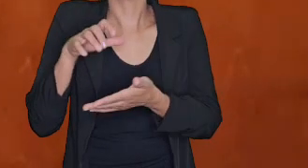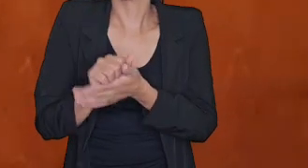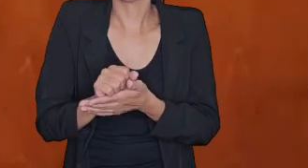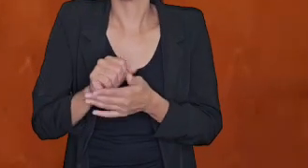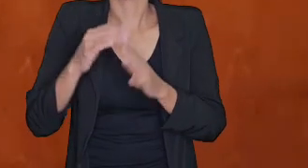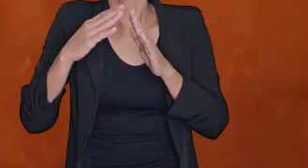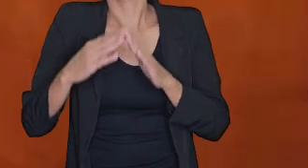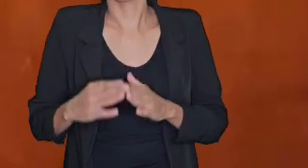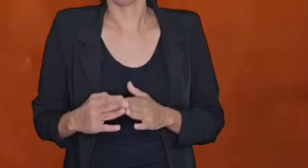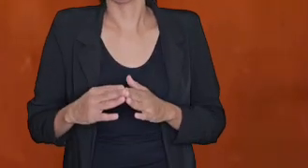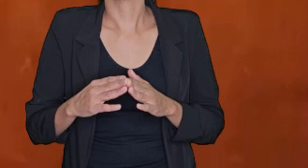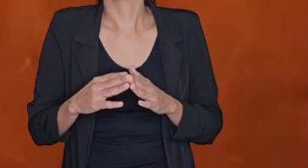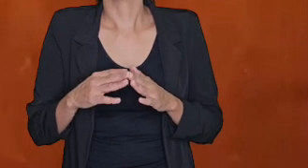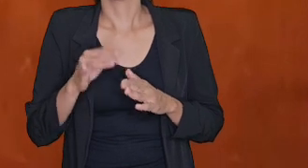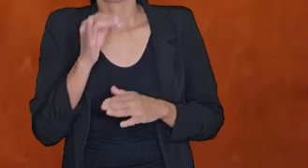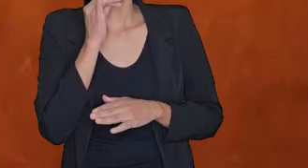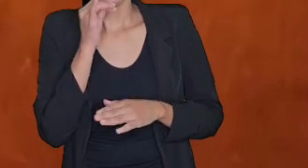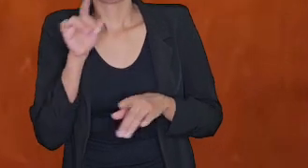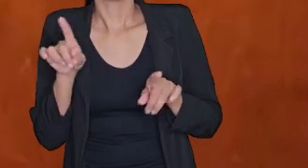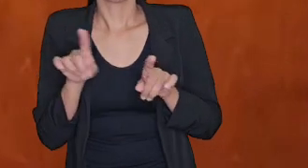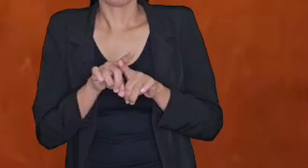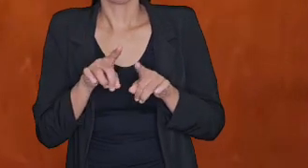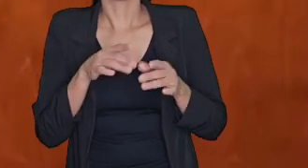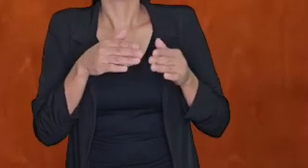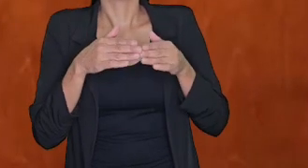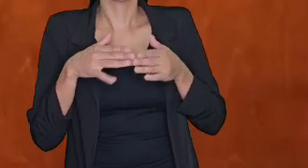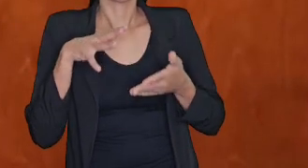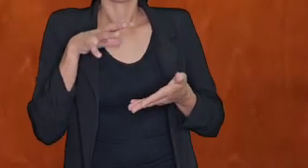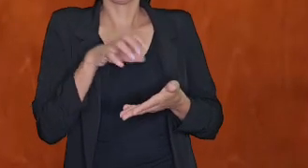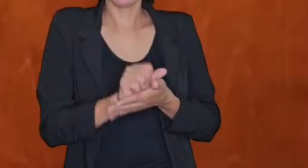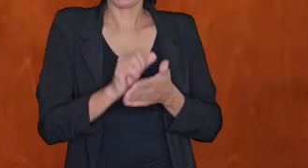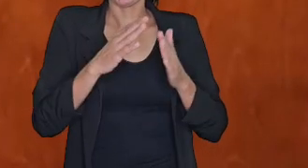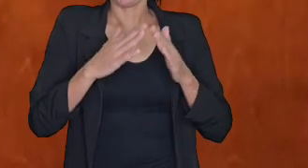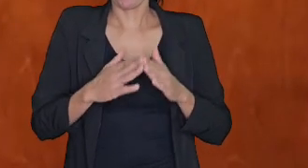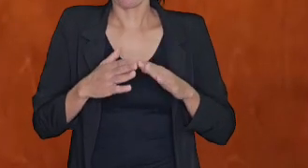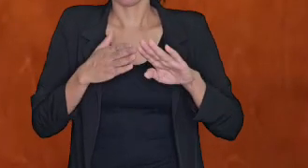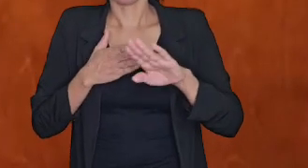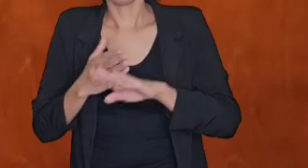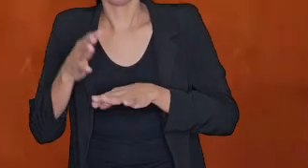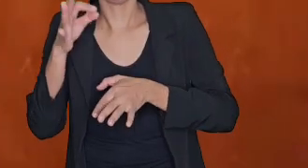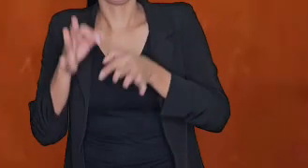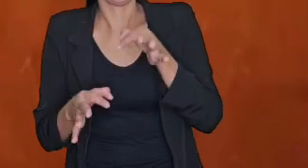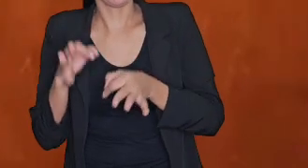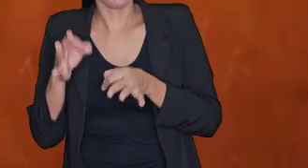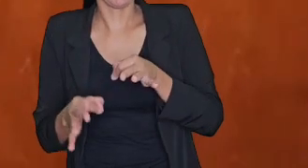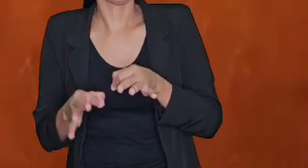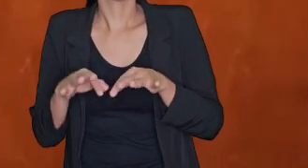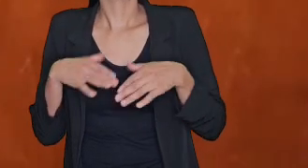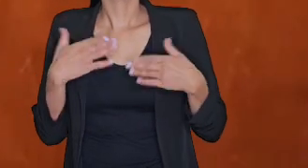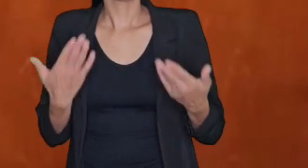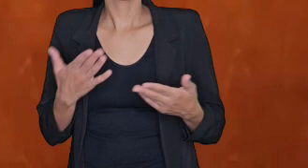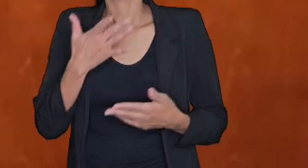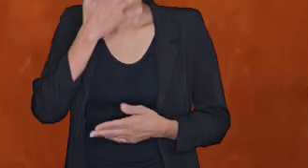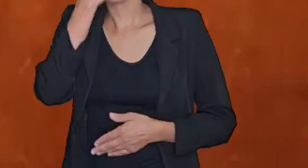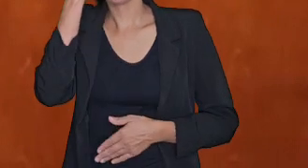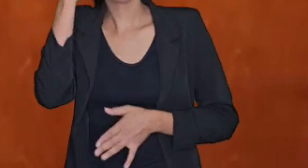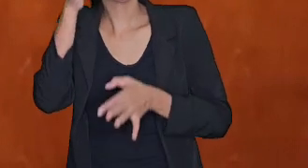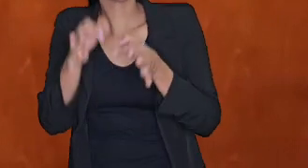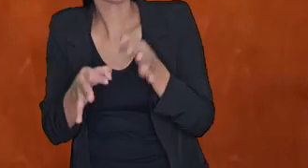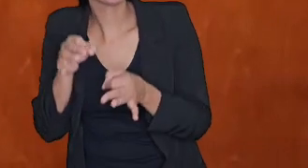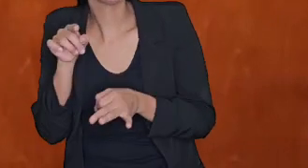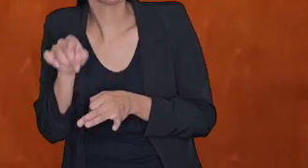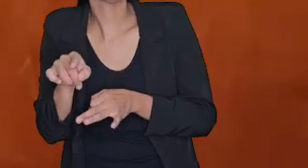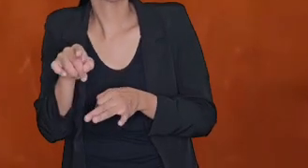retificação imobiliária. Também eu era oficial de registro de imóveis e também entrava como retificação de registro de imóveis no